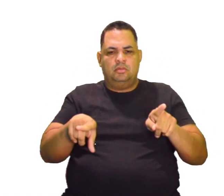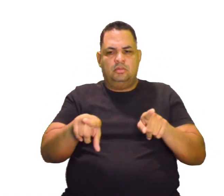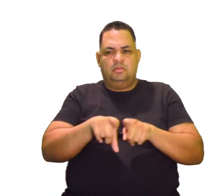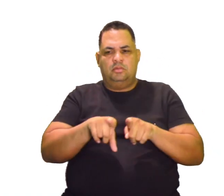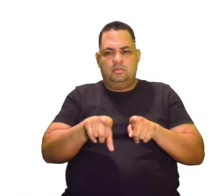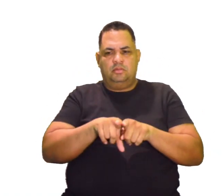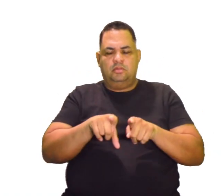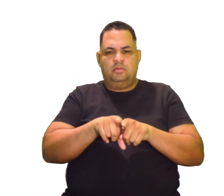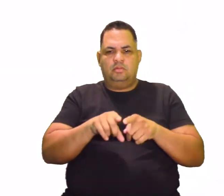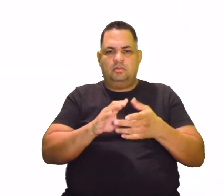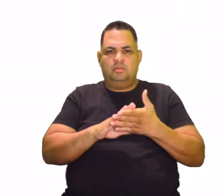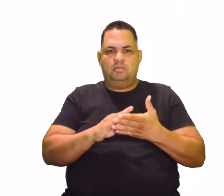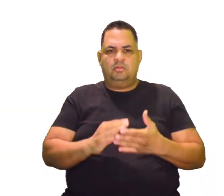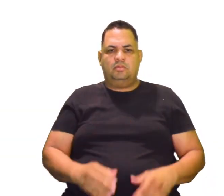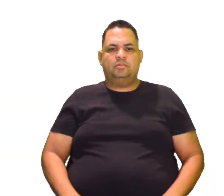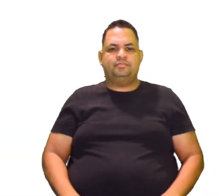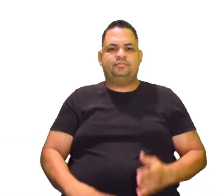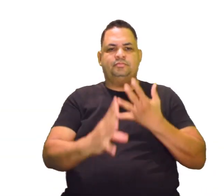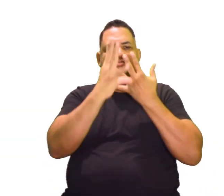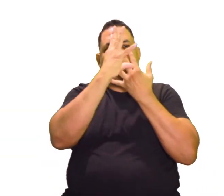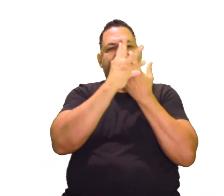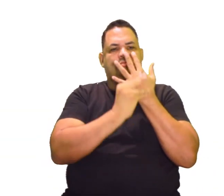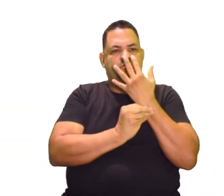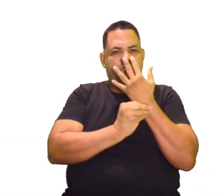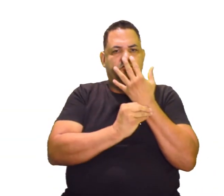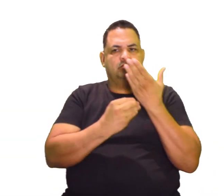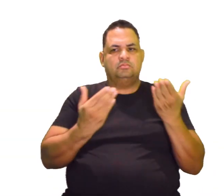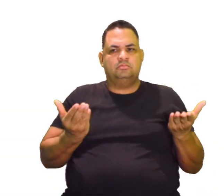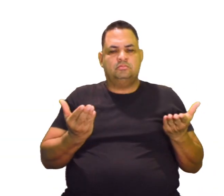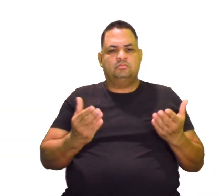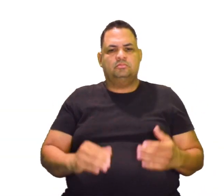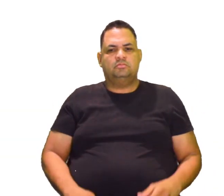buscar fazer, né? Então, aqui são as nossas referências.